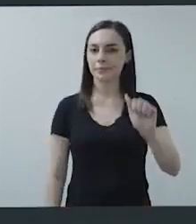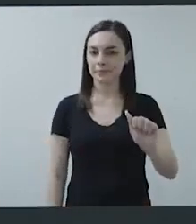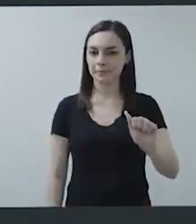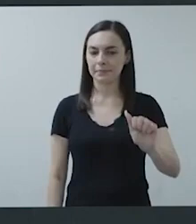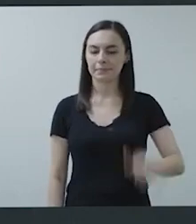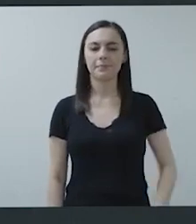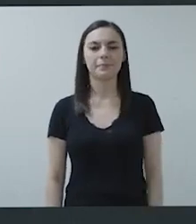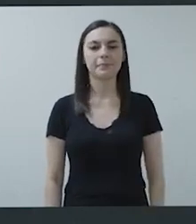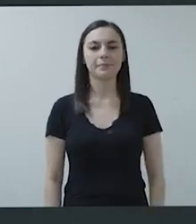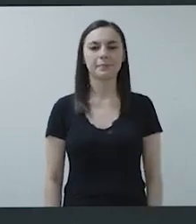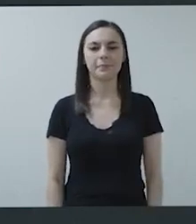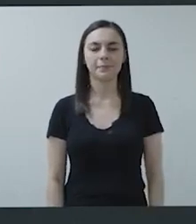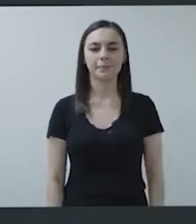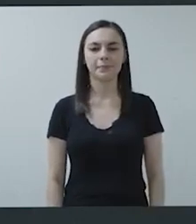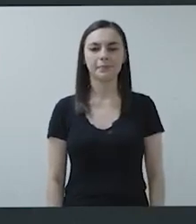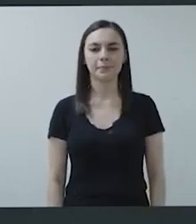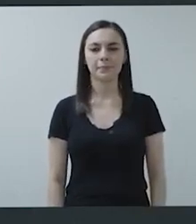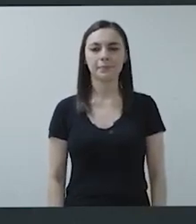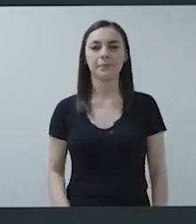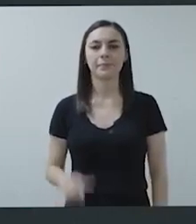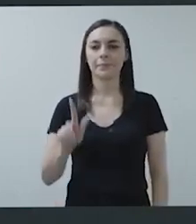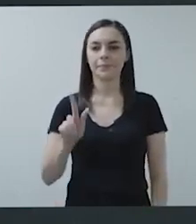A.